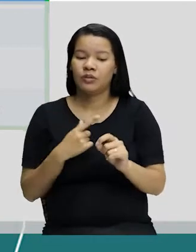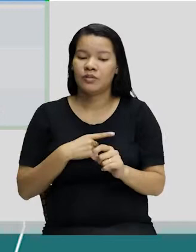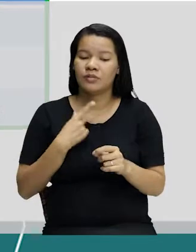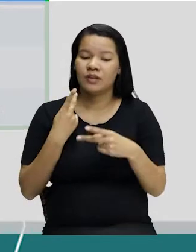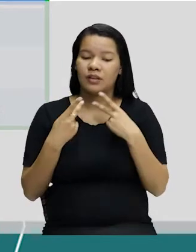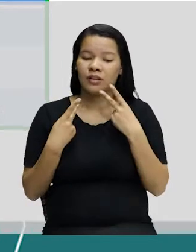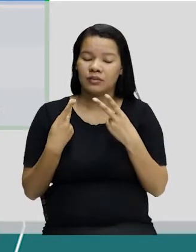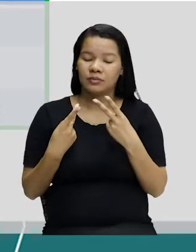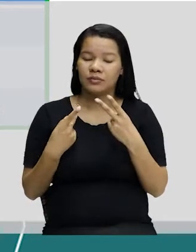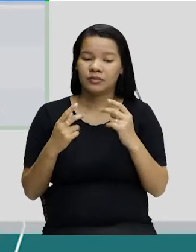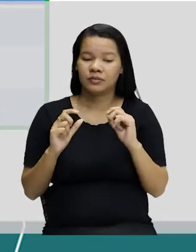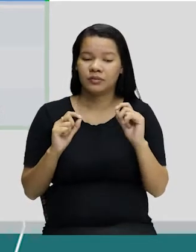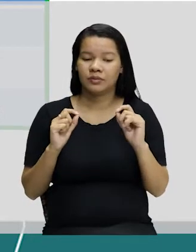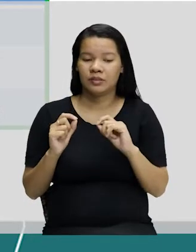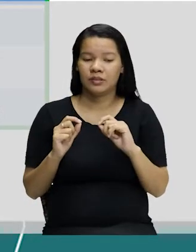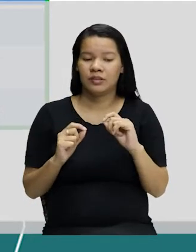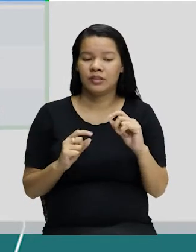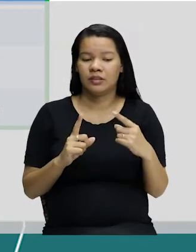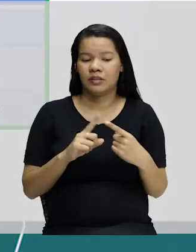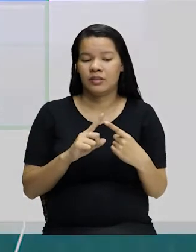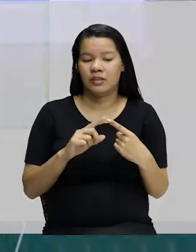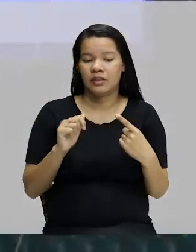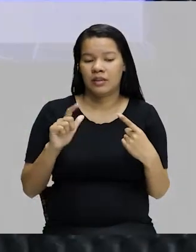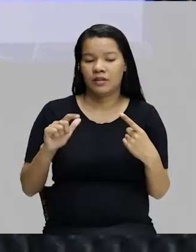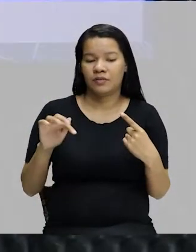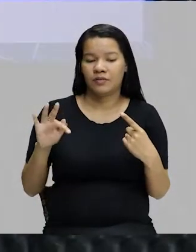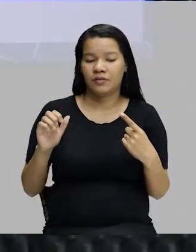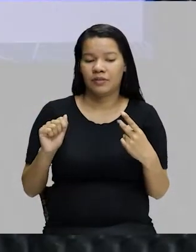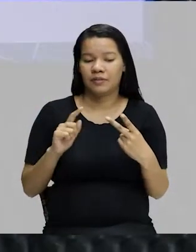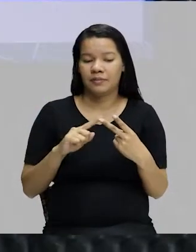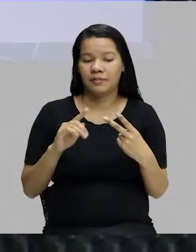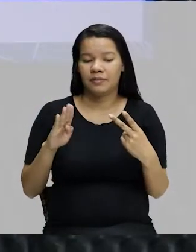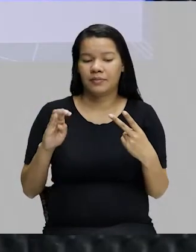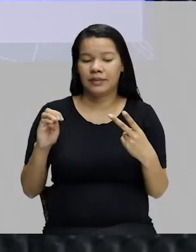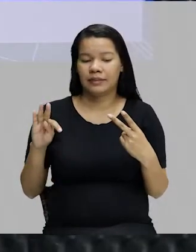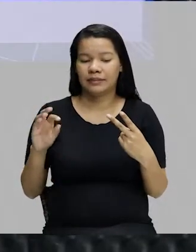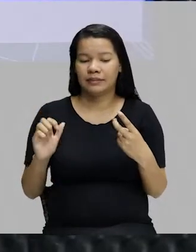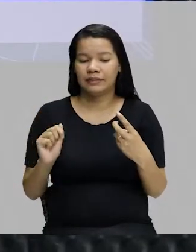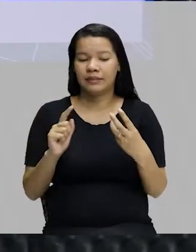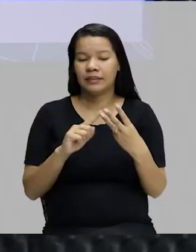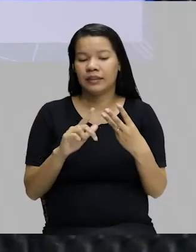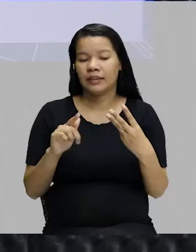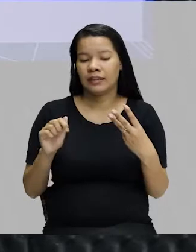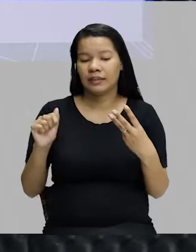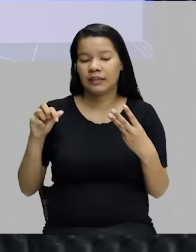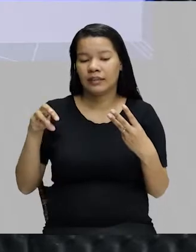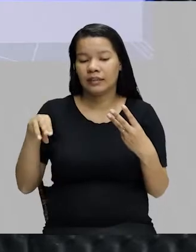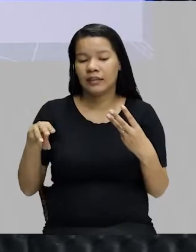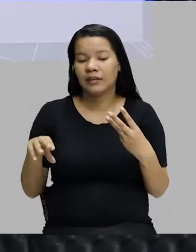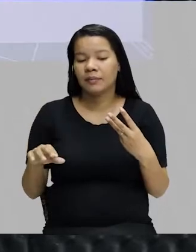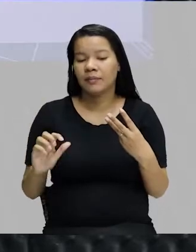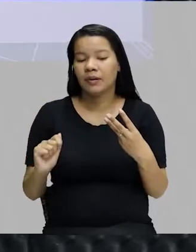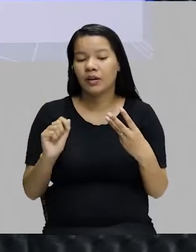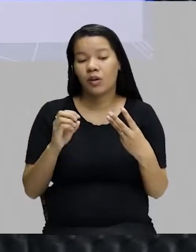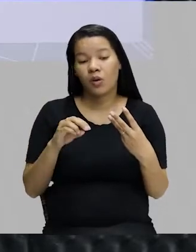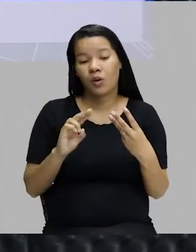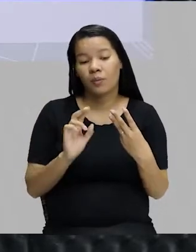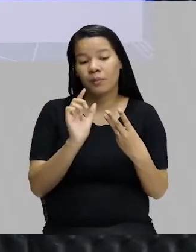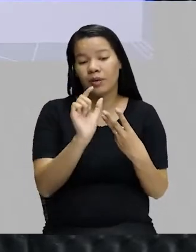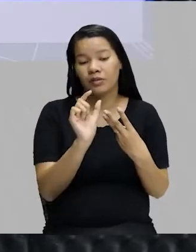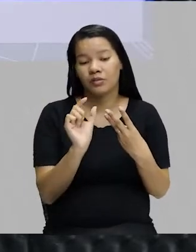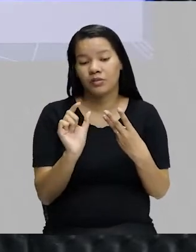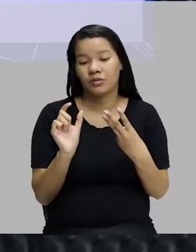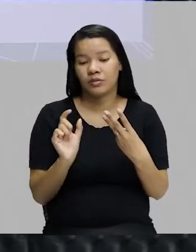falando? Radiação alfa, radiação beta e a radiação gama, ou partículas alfa, partículas